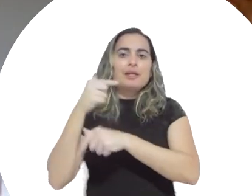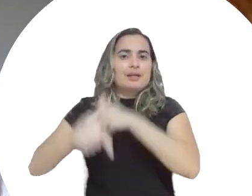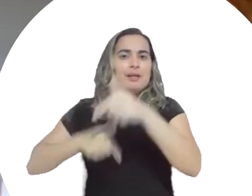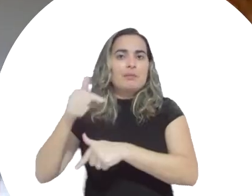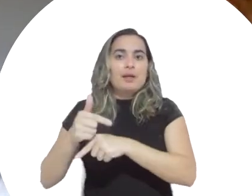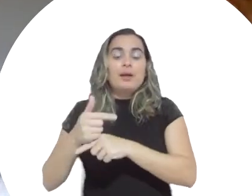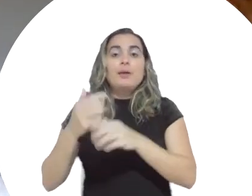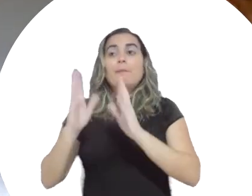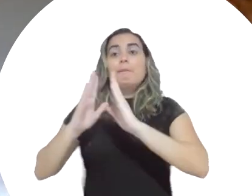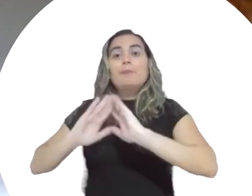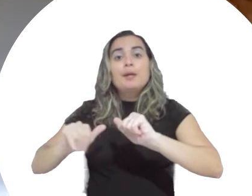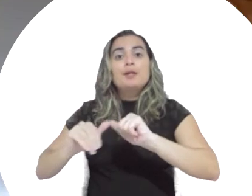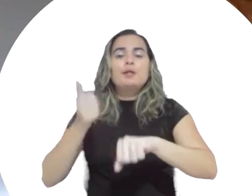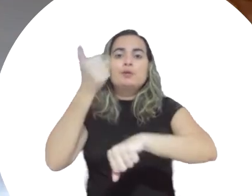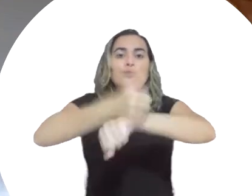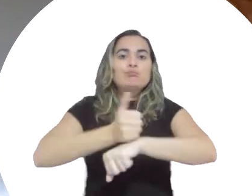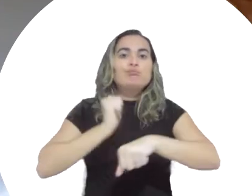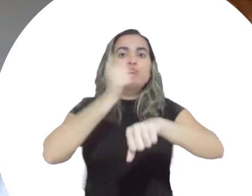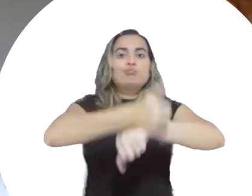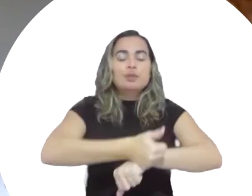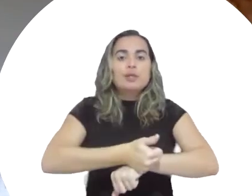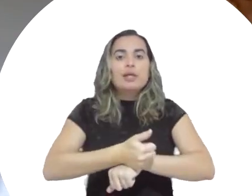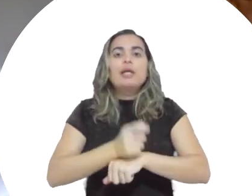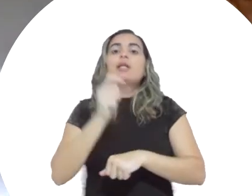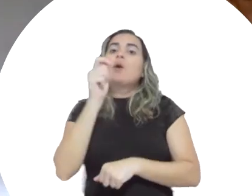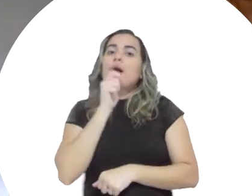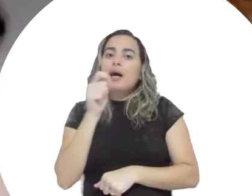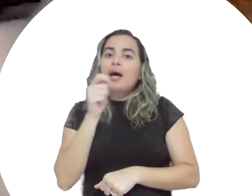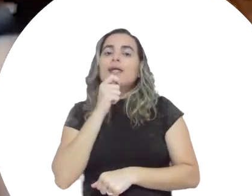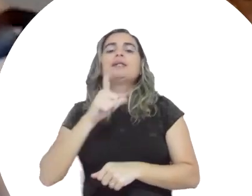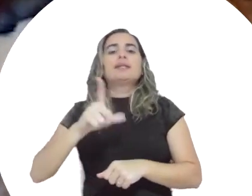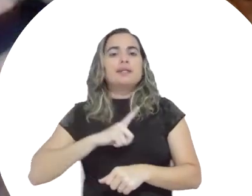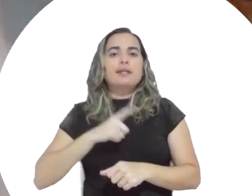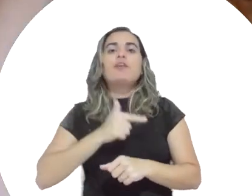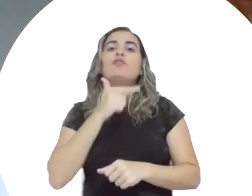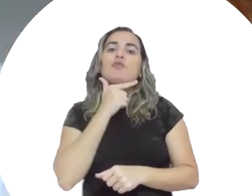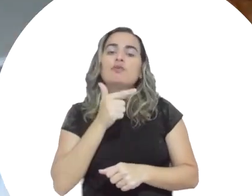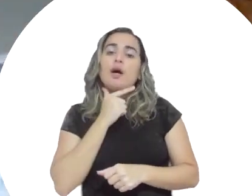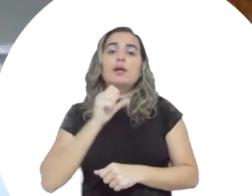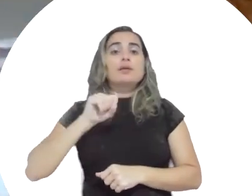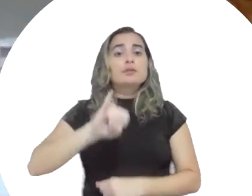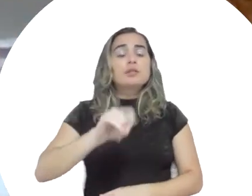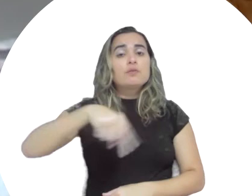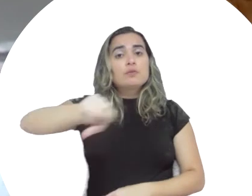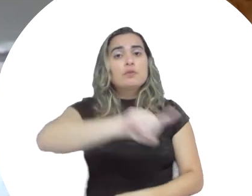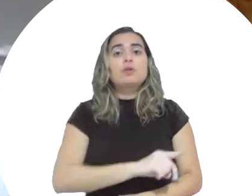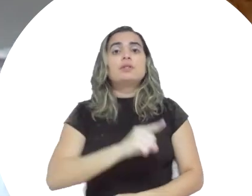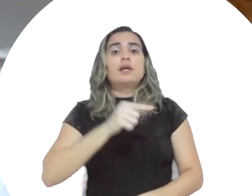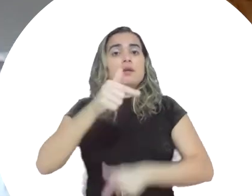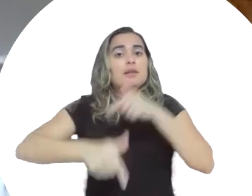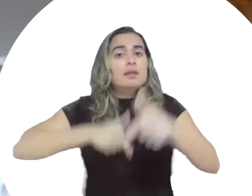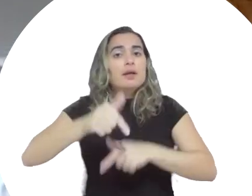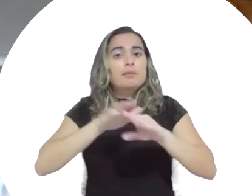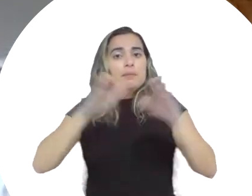Então, essas substituições ainda estão ocorrendo. Então, aquele eleitor que deseja trabalhar como